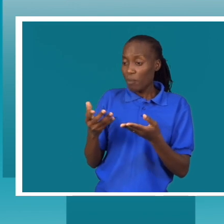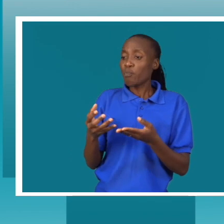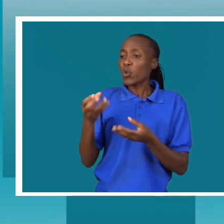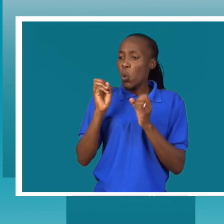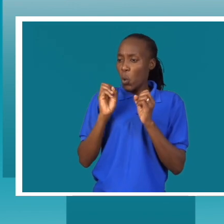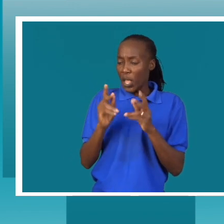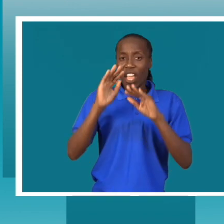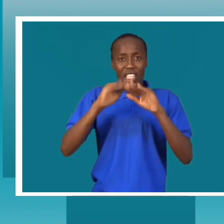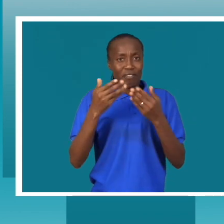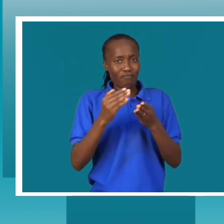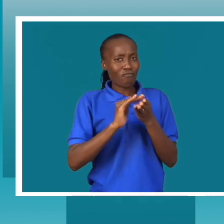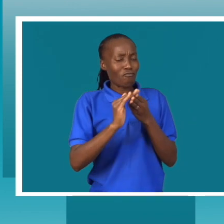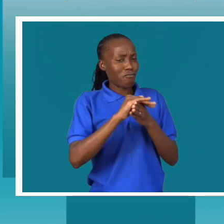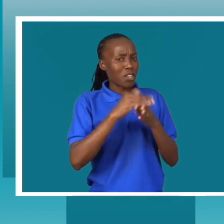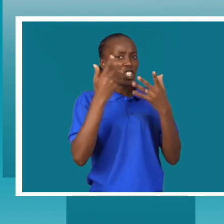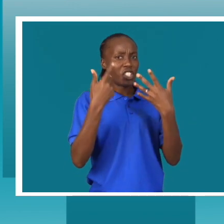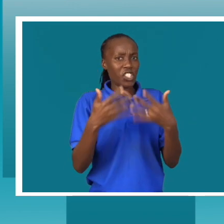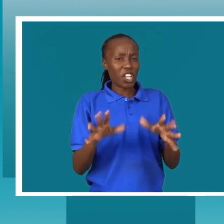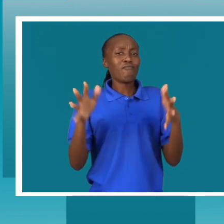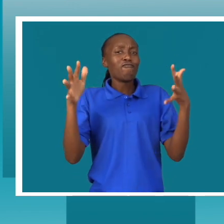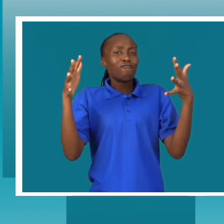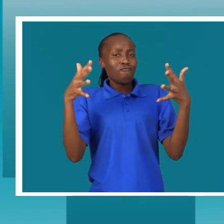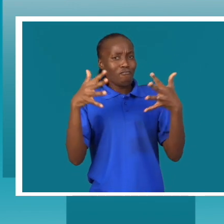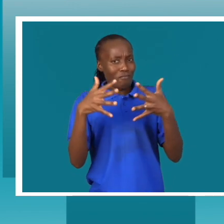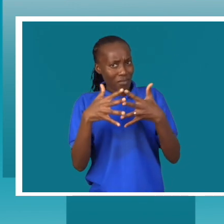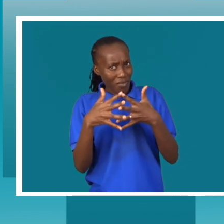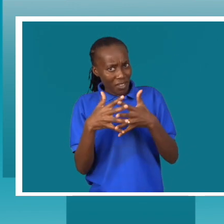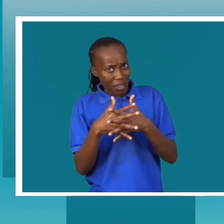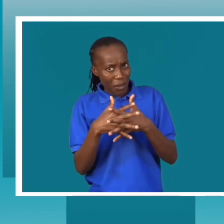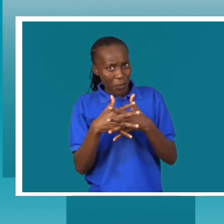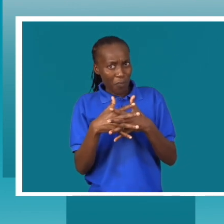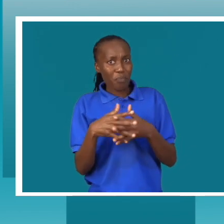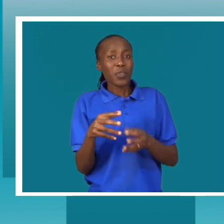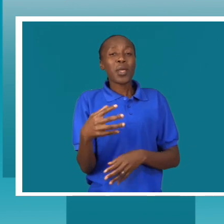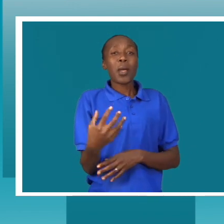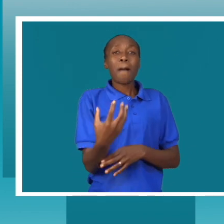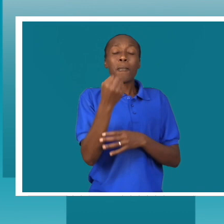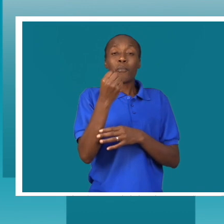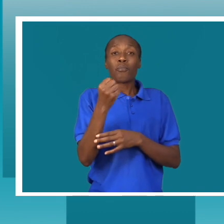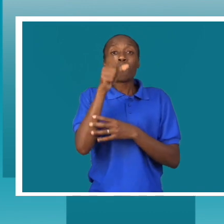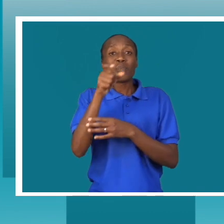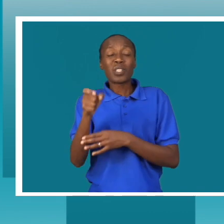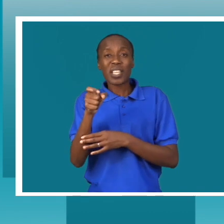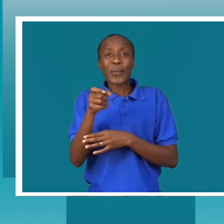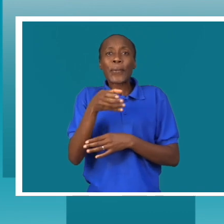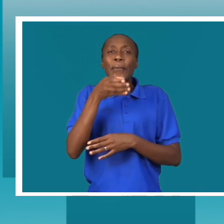por aqui com os amigos pura que assim